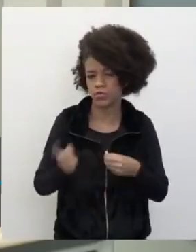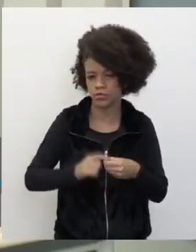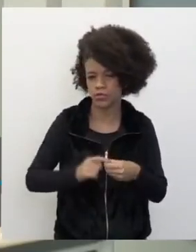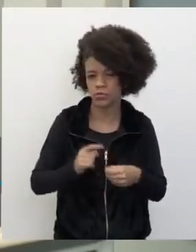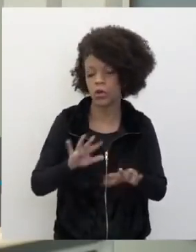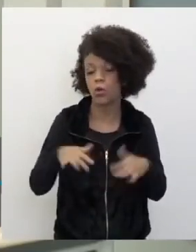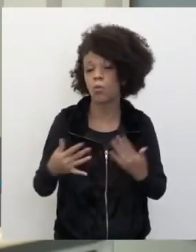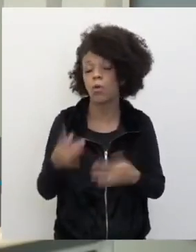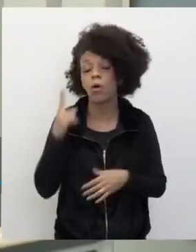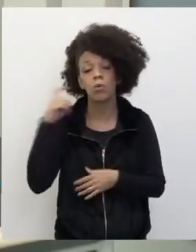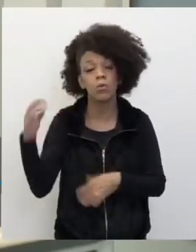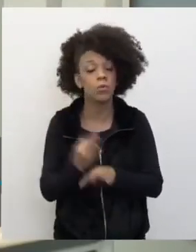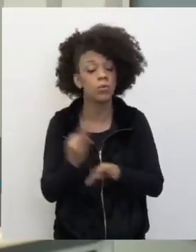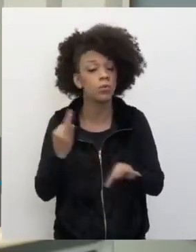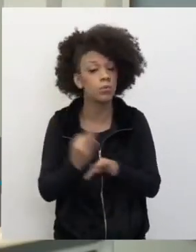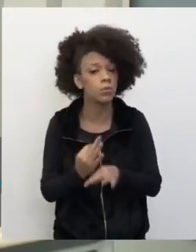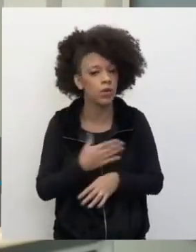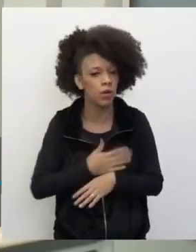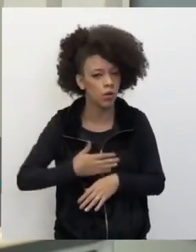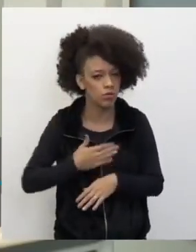seu ritmo preferido.